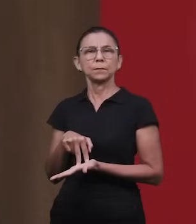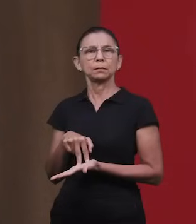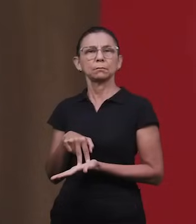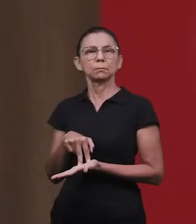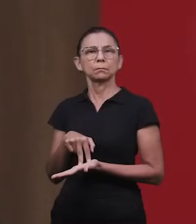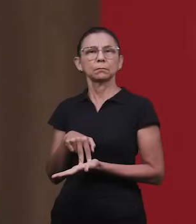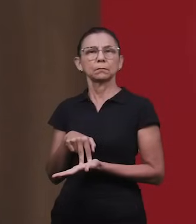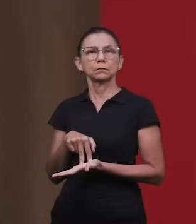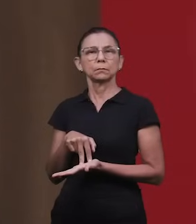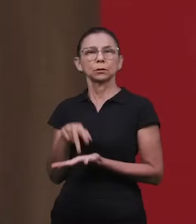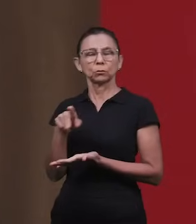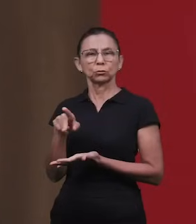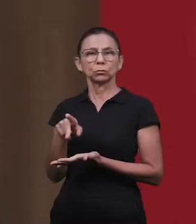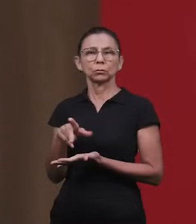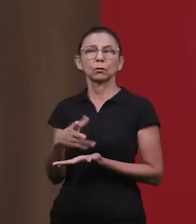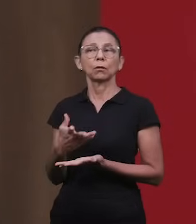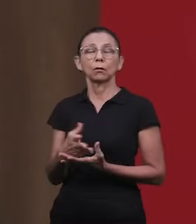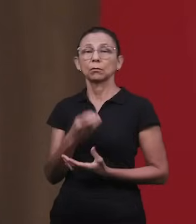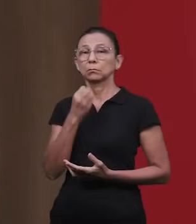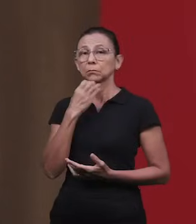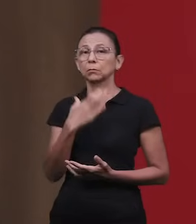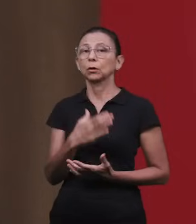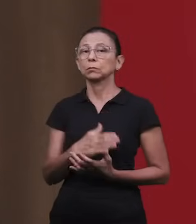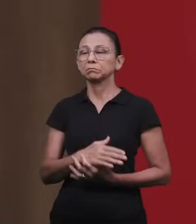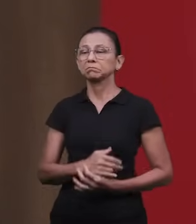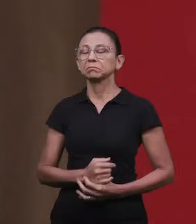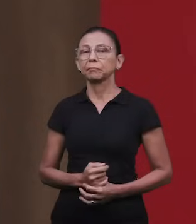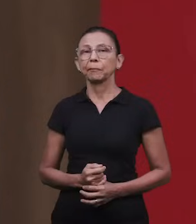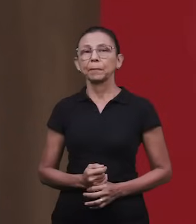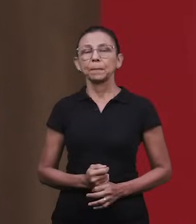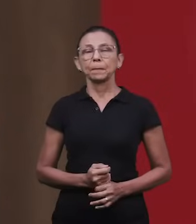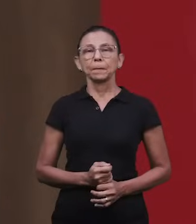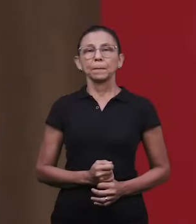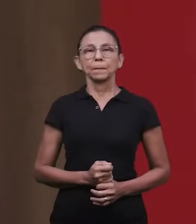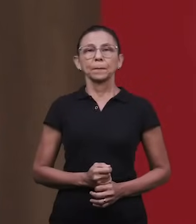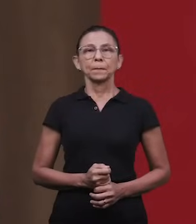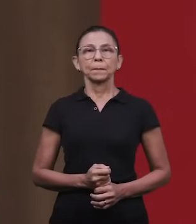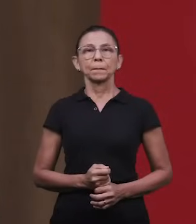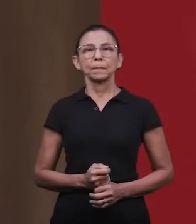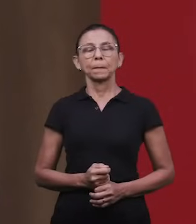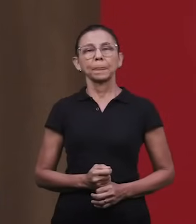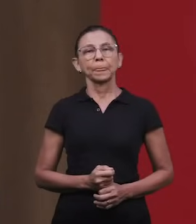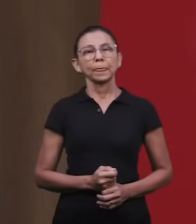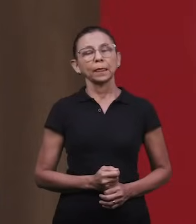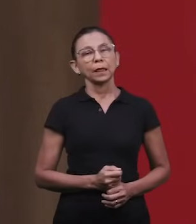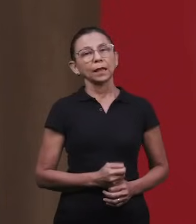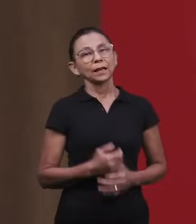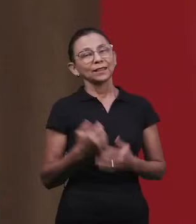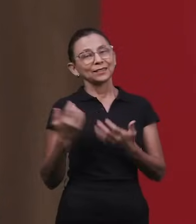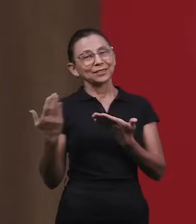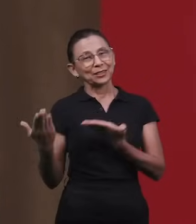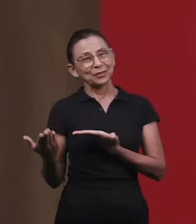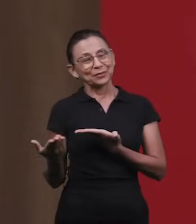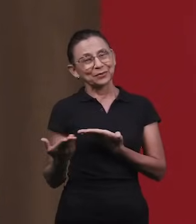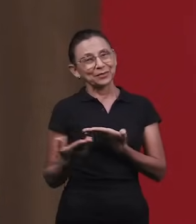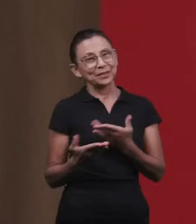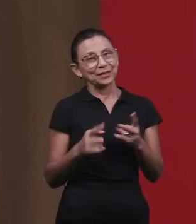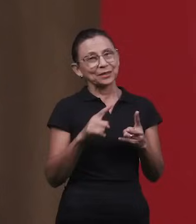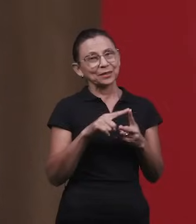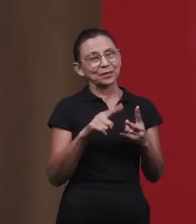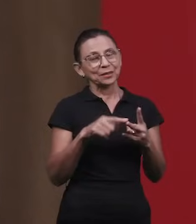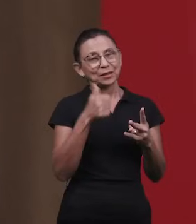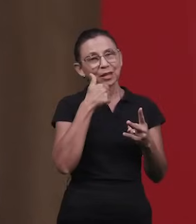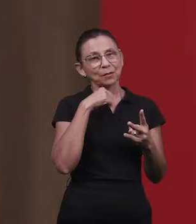Realmente está definido. E isso é bom. Agora, se a família o instruiu, agora é a hora dele retribuir isso. É a hora dele